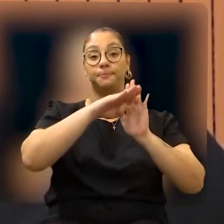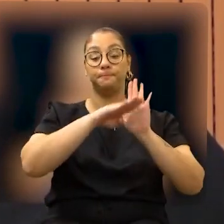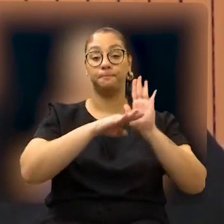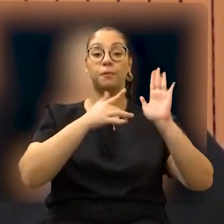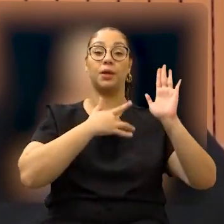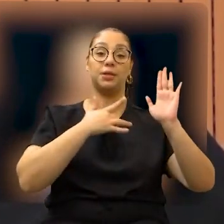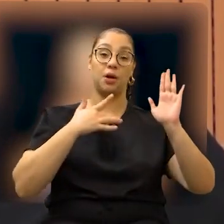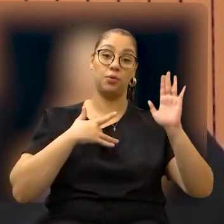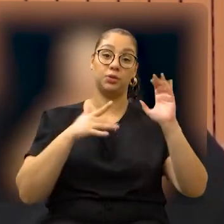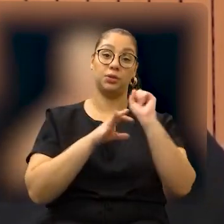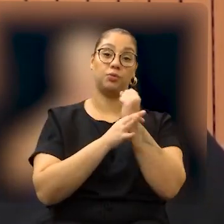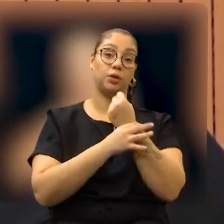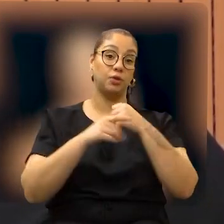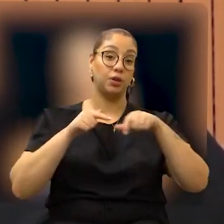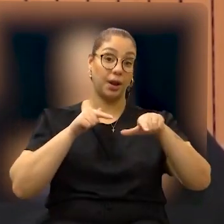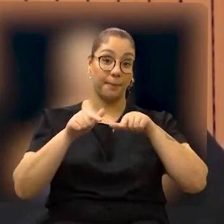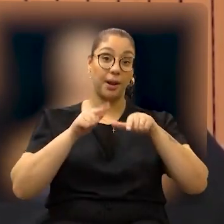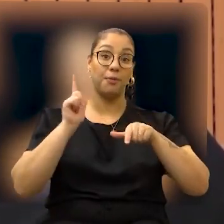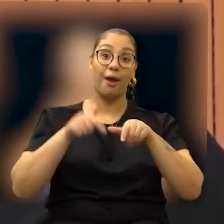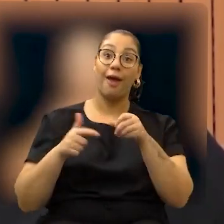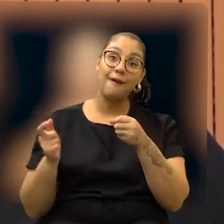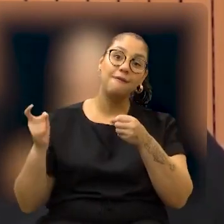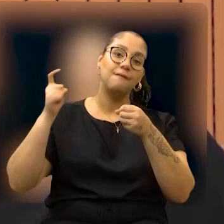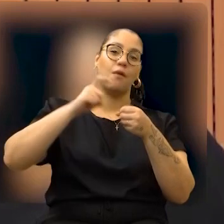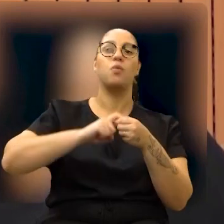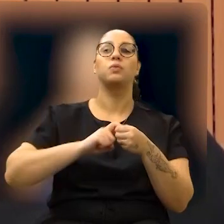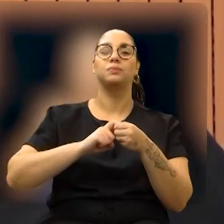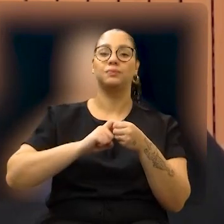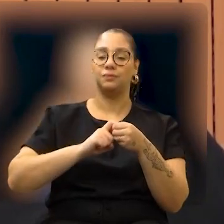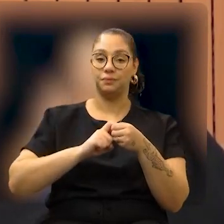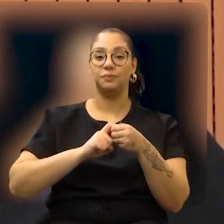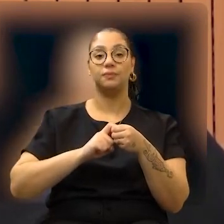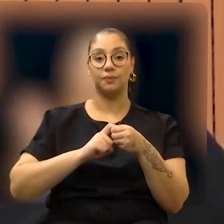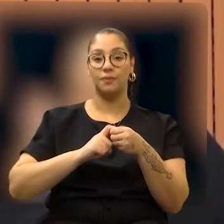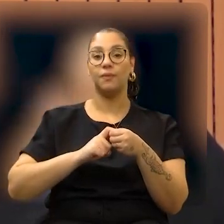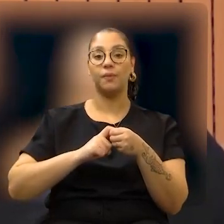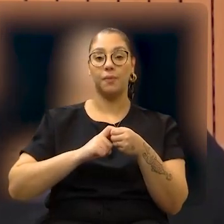com a agenda da saúde e segurança no trabalho, inclusive, está sendo de retomar